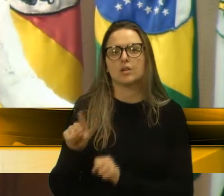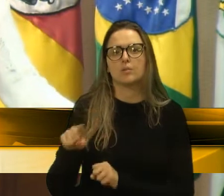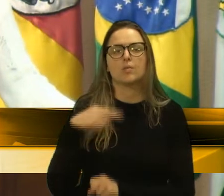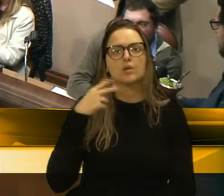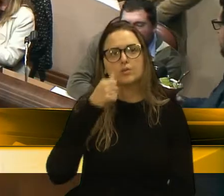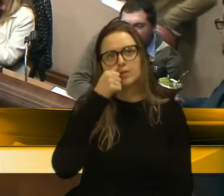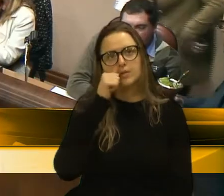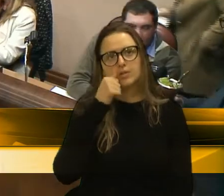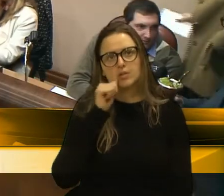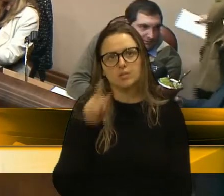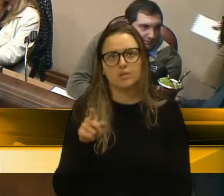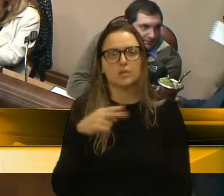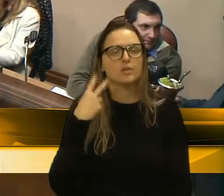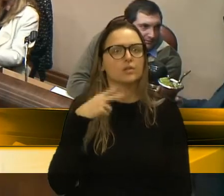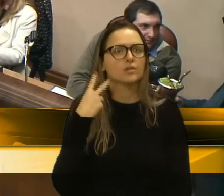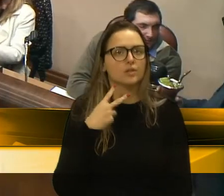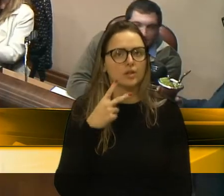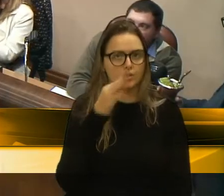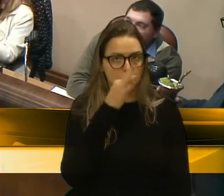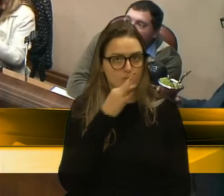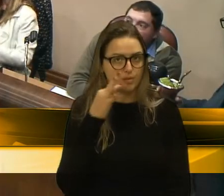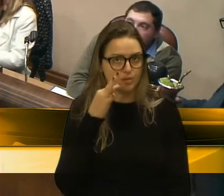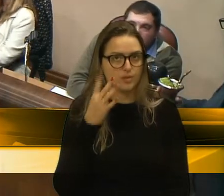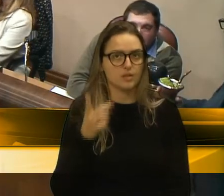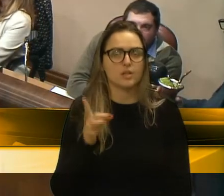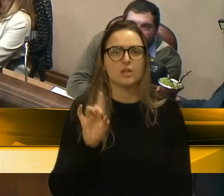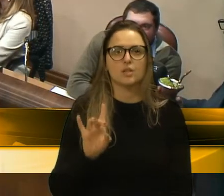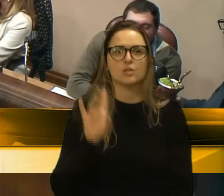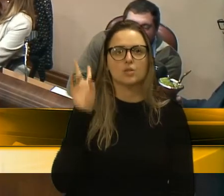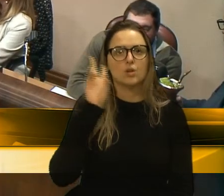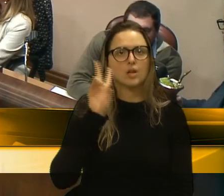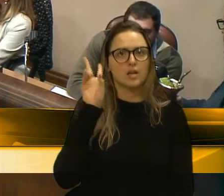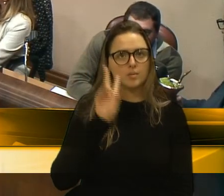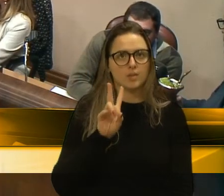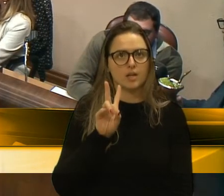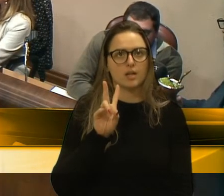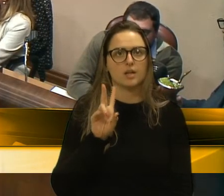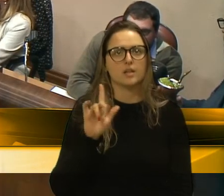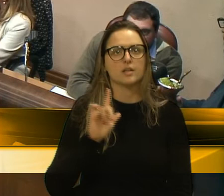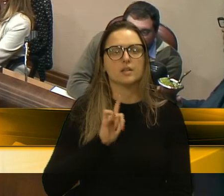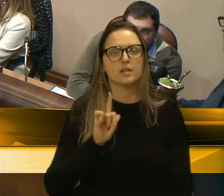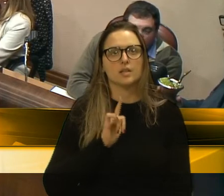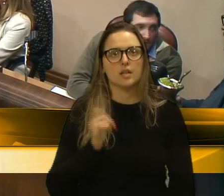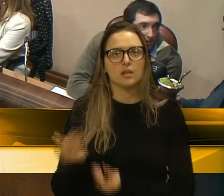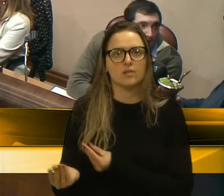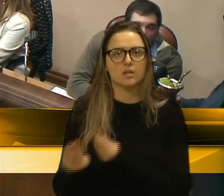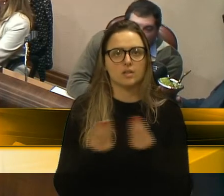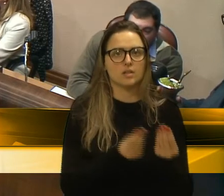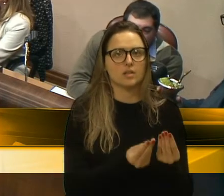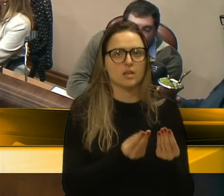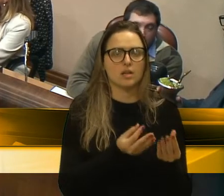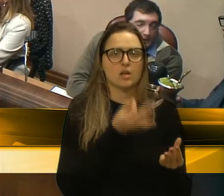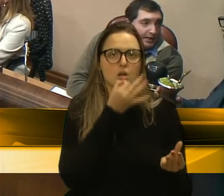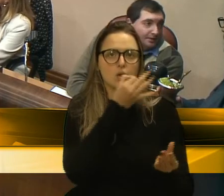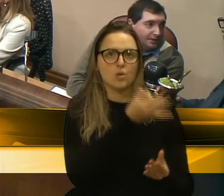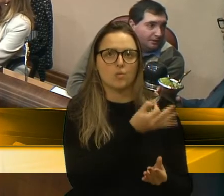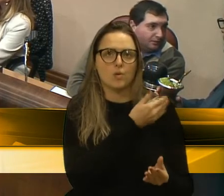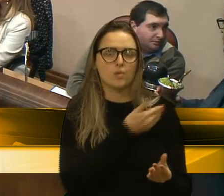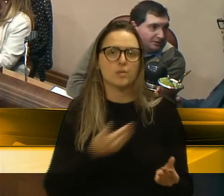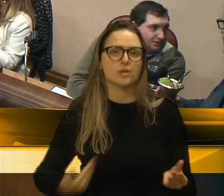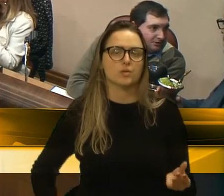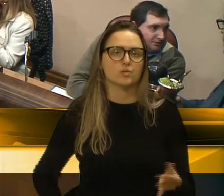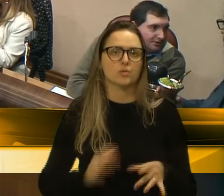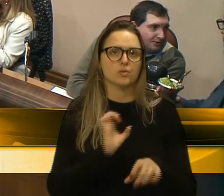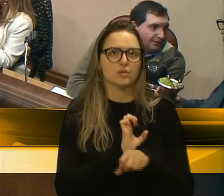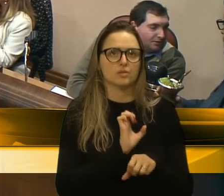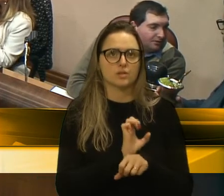Paula. Vereadora Tati, só para lembrar que foi encaminhado, né, uma sugestão ao governo do Estado,